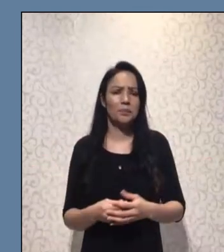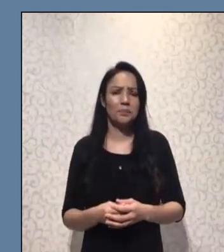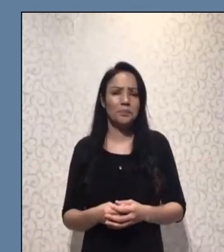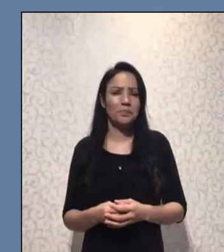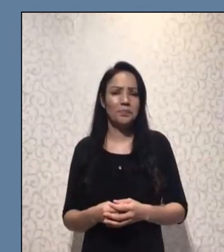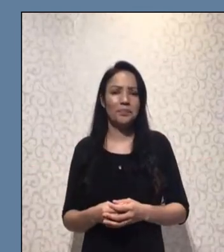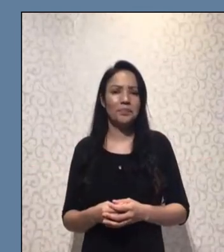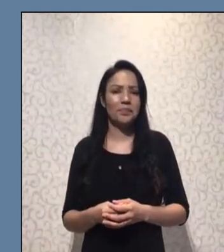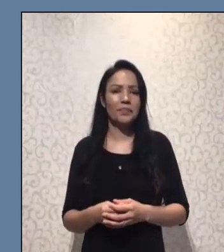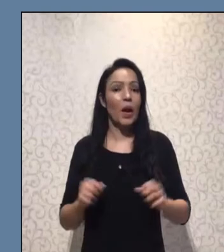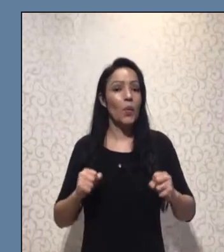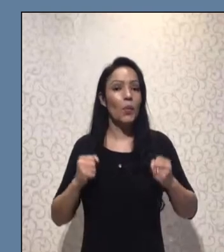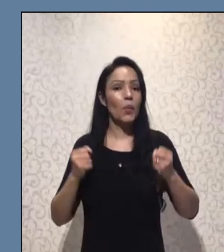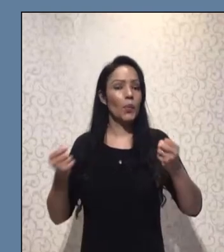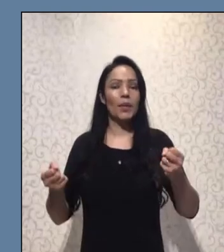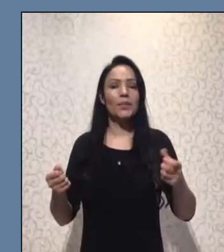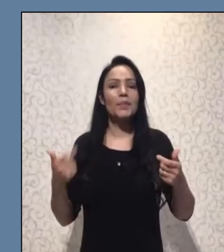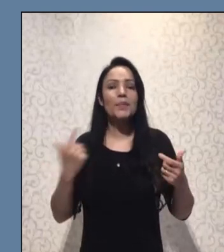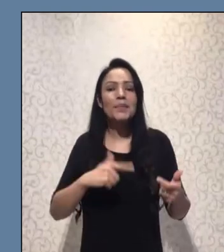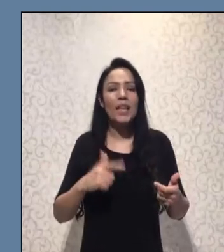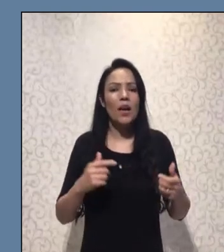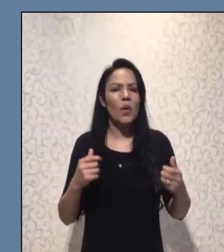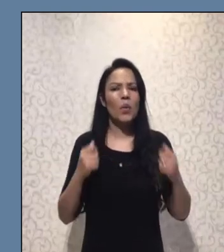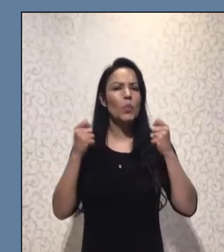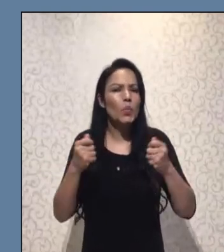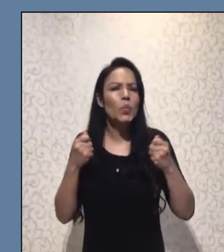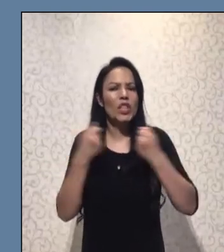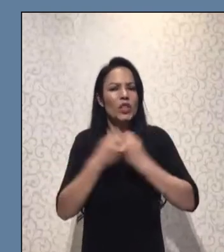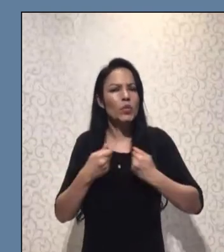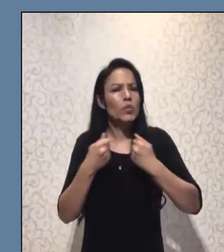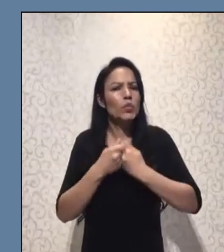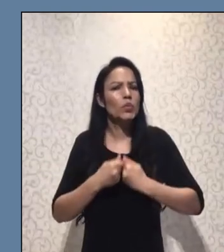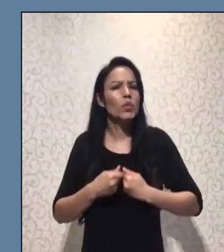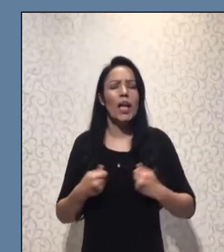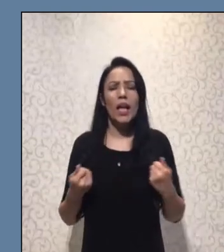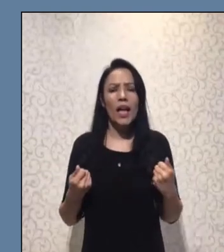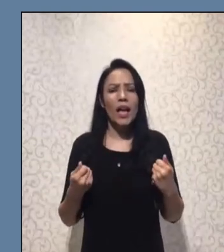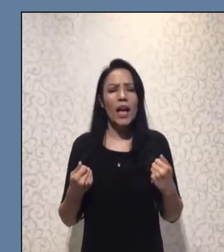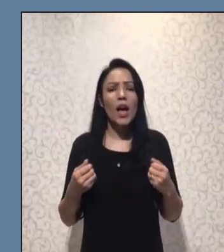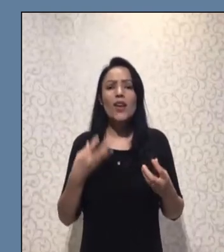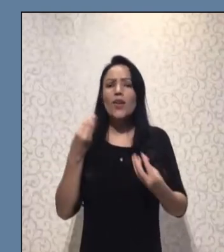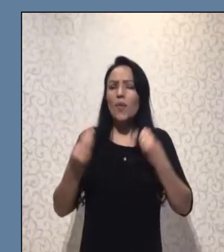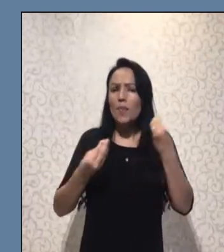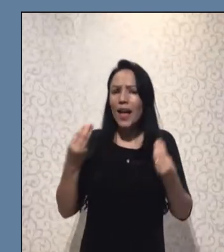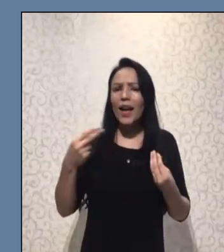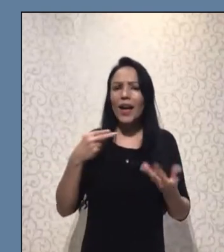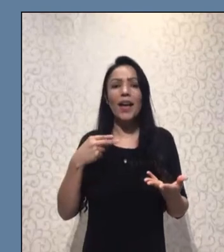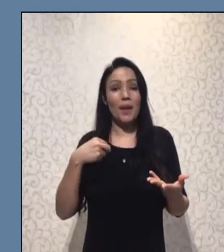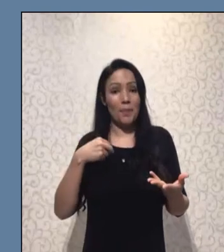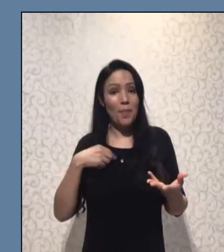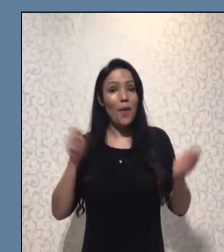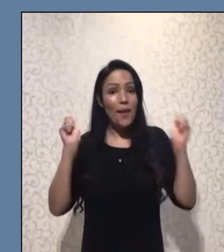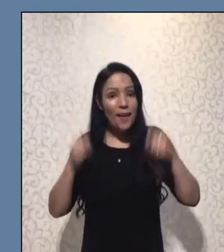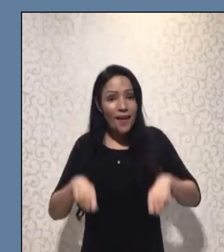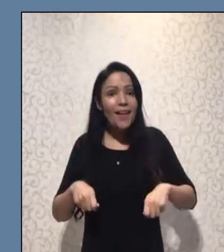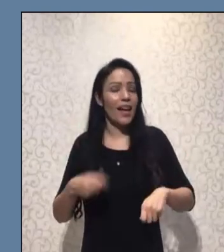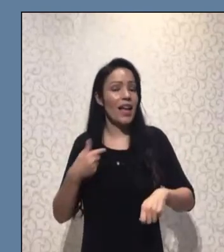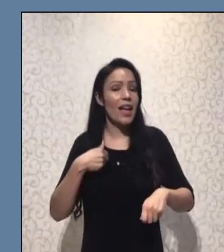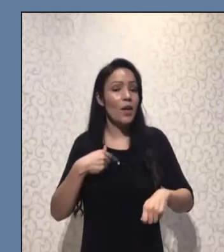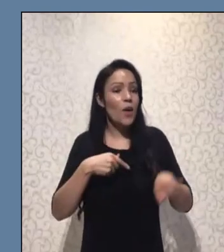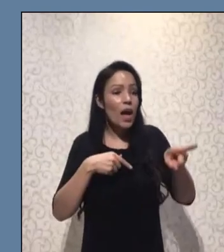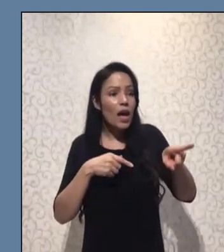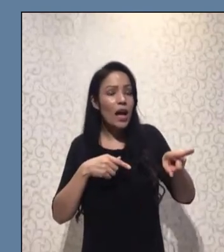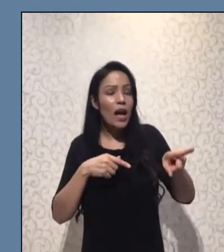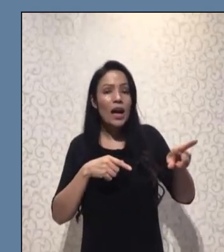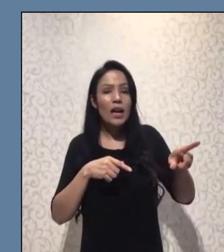atitude ativista, sabe? Na verdade, como é que eu posso ressignificar meu acervo